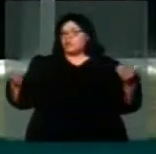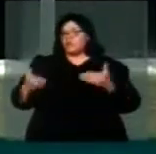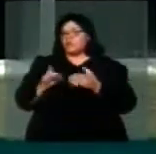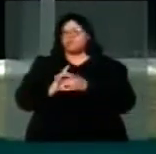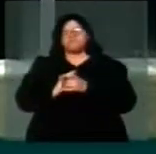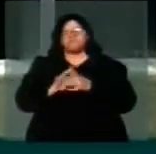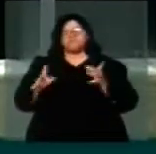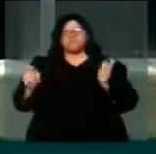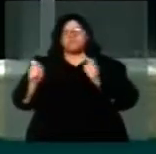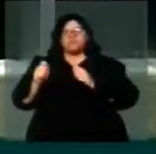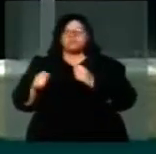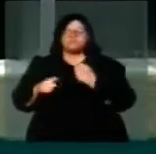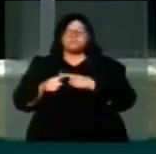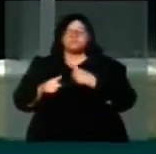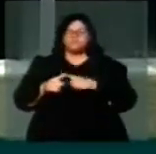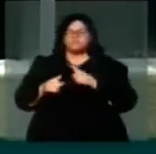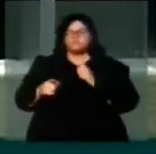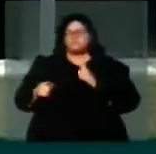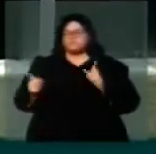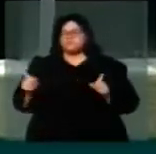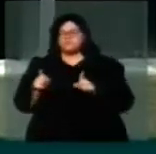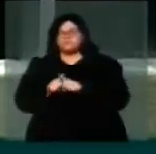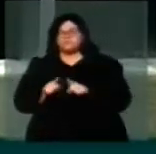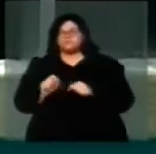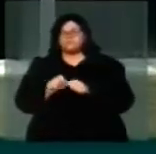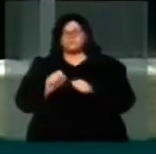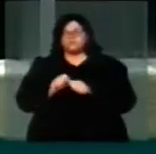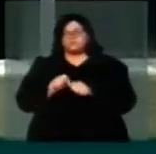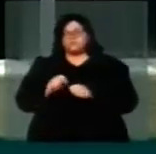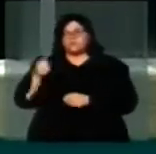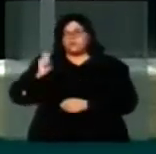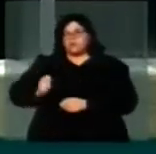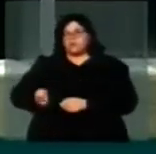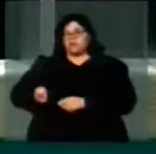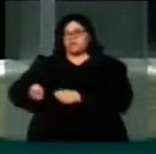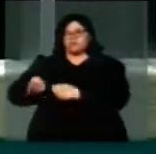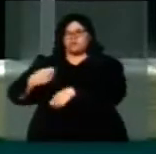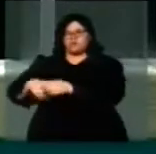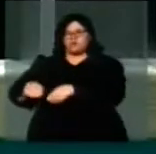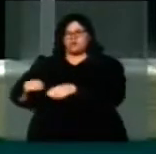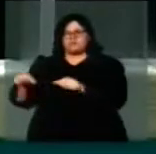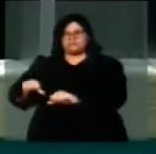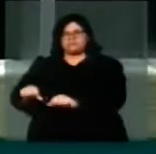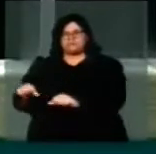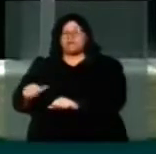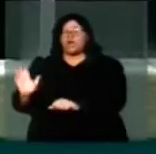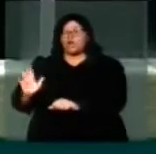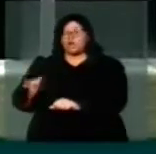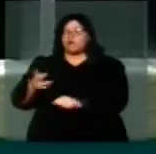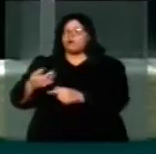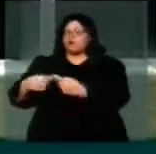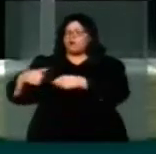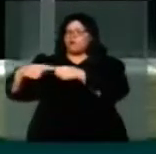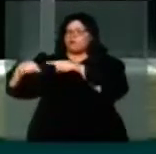a situação econômica do regime cubano, sem dúvida, porque vai